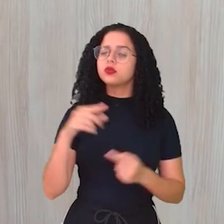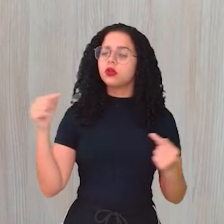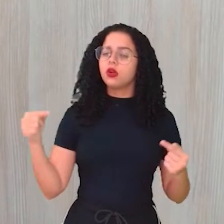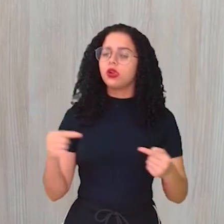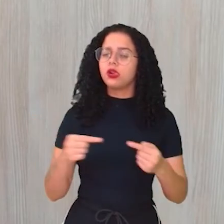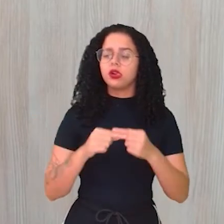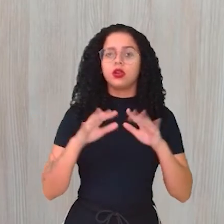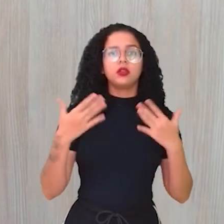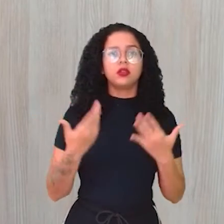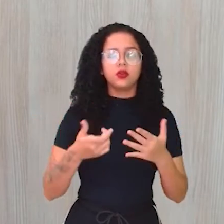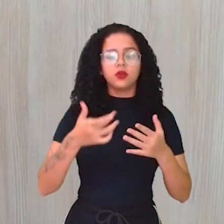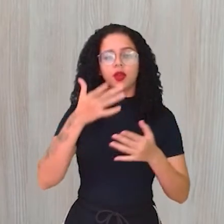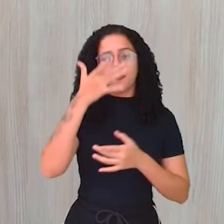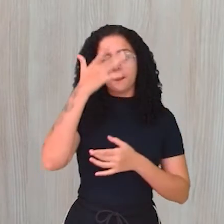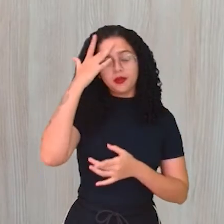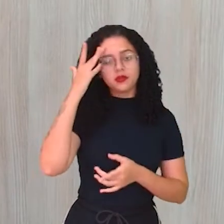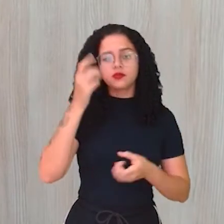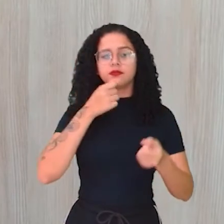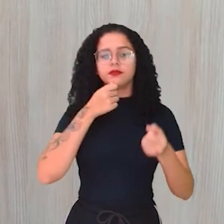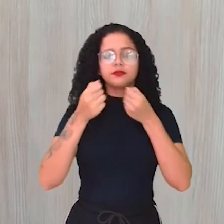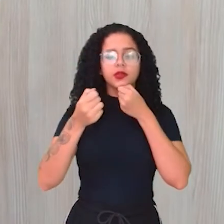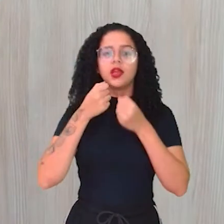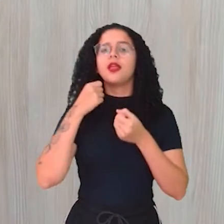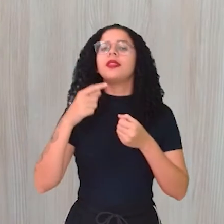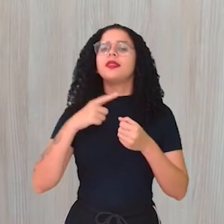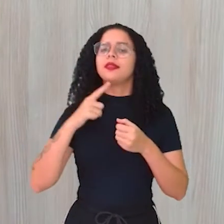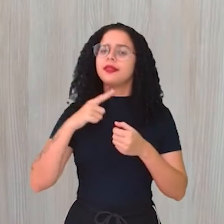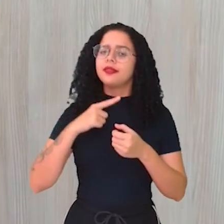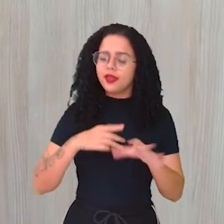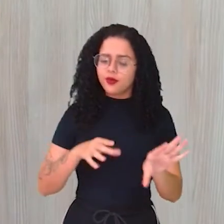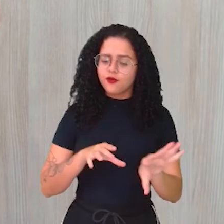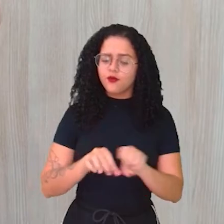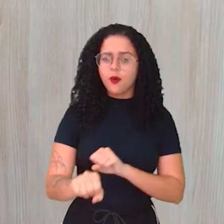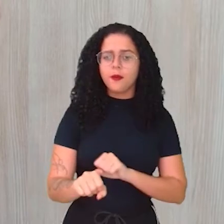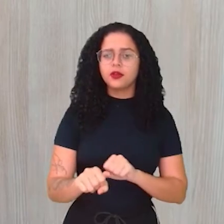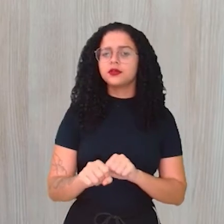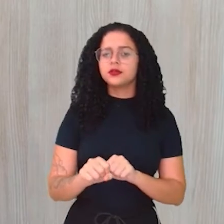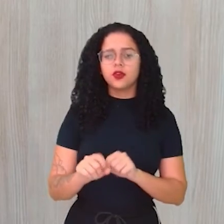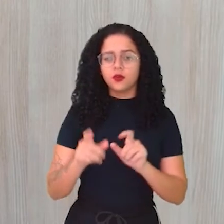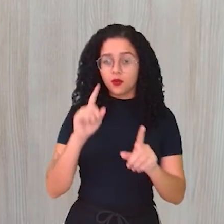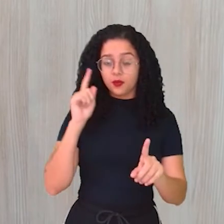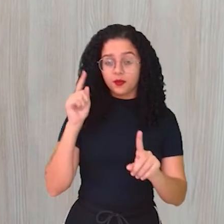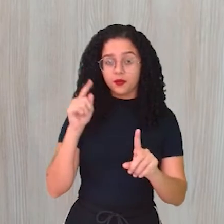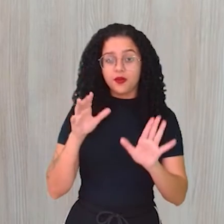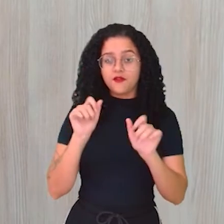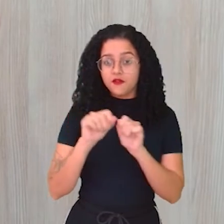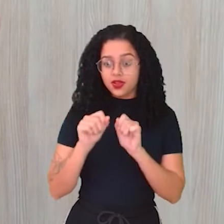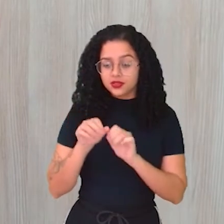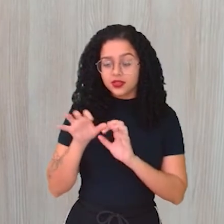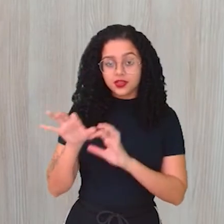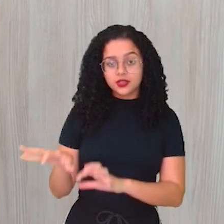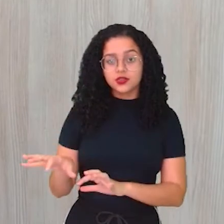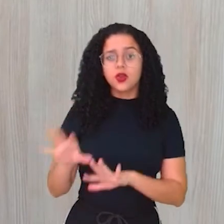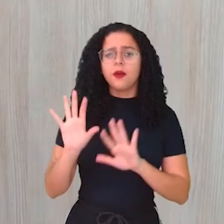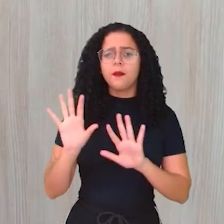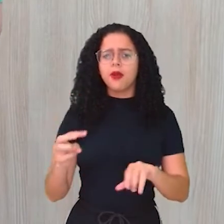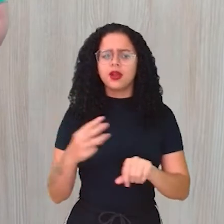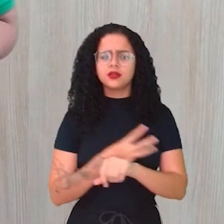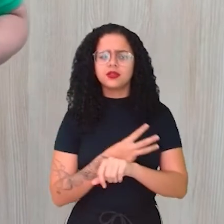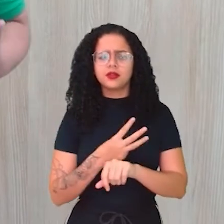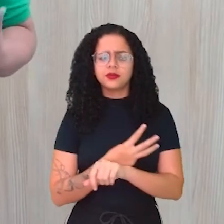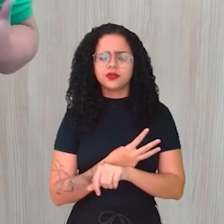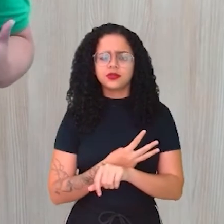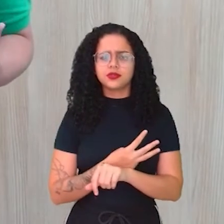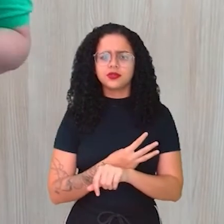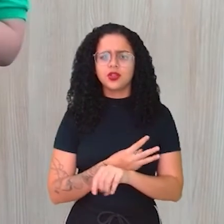os jornalistas, eles têm formação para isso. E aí a gente percebe que com o WhatsApp, nem toda a informação